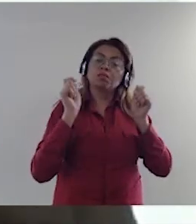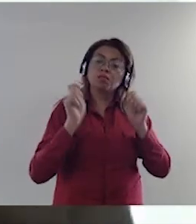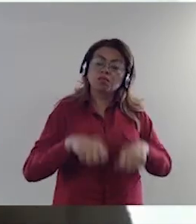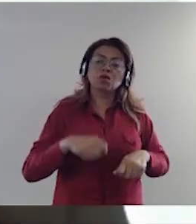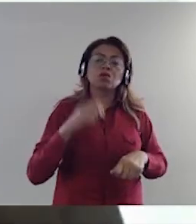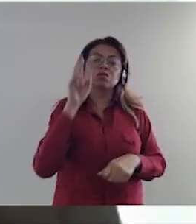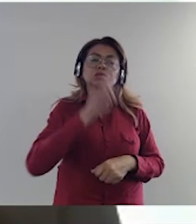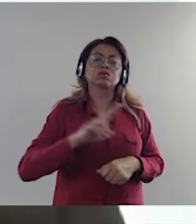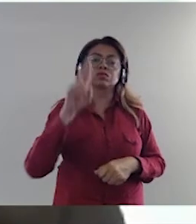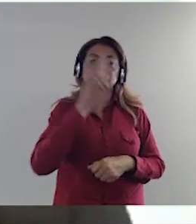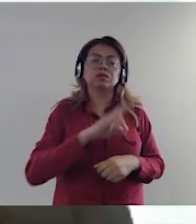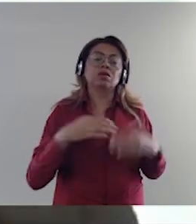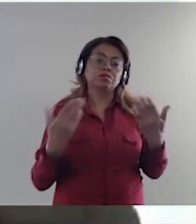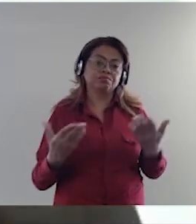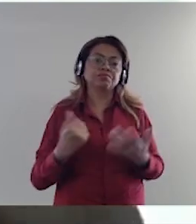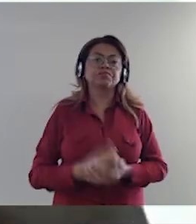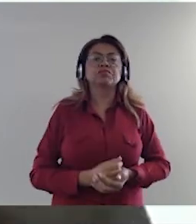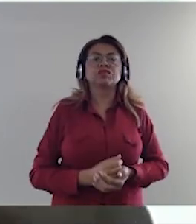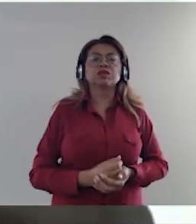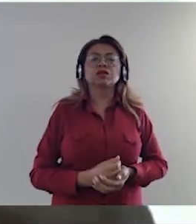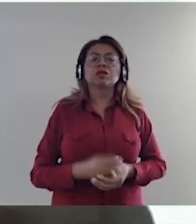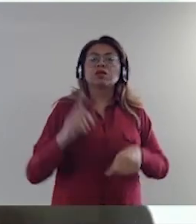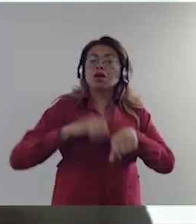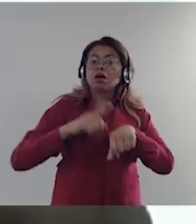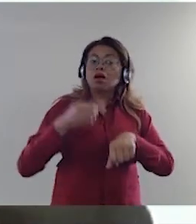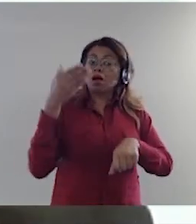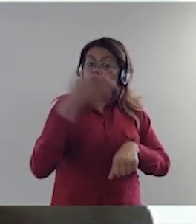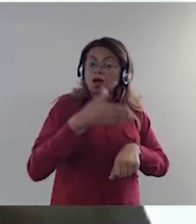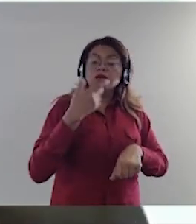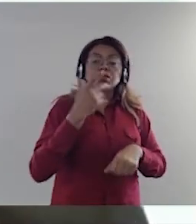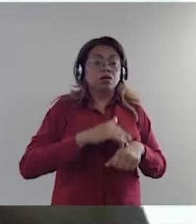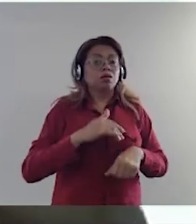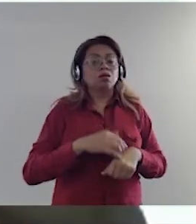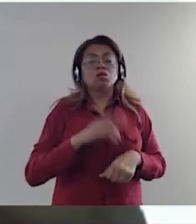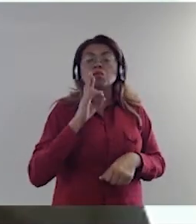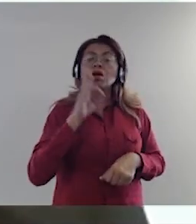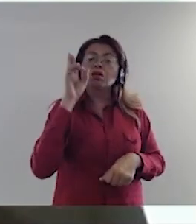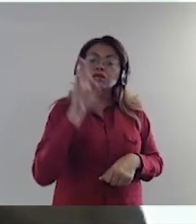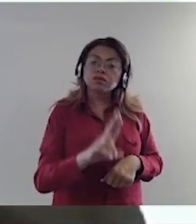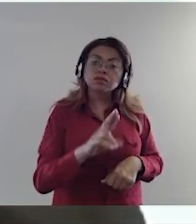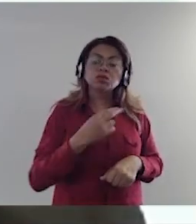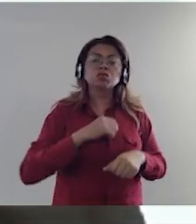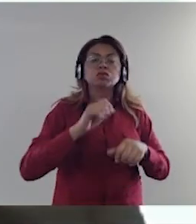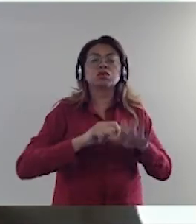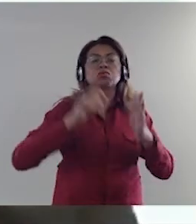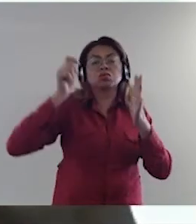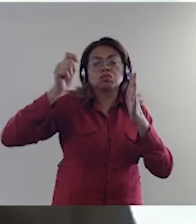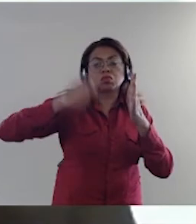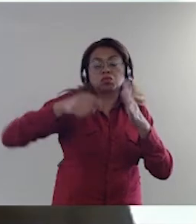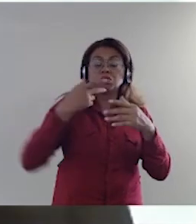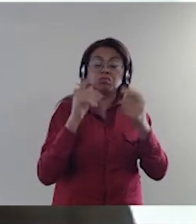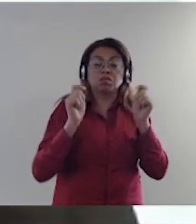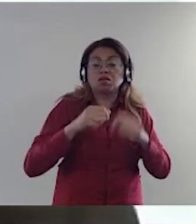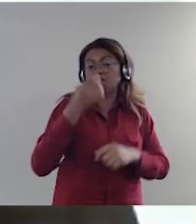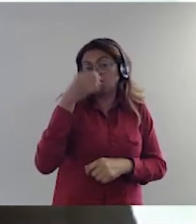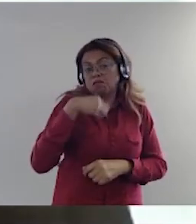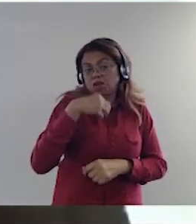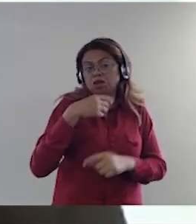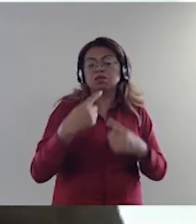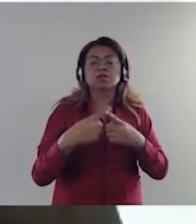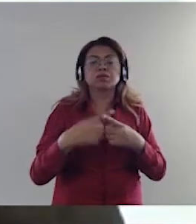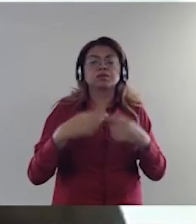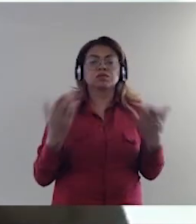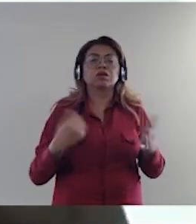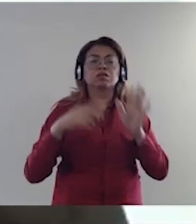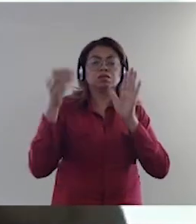Agora, lógico, essa é uma solução fraca, né? É uma solução que já é possível e dentro